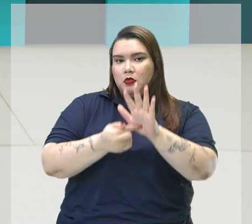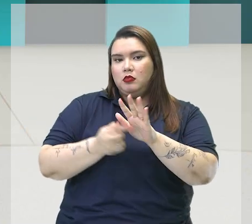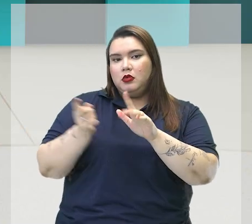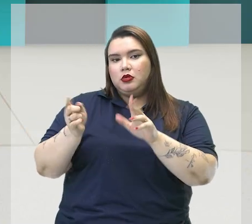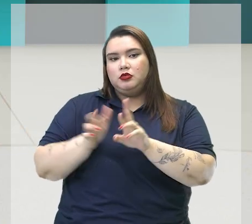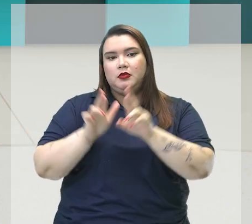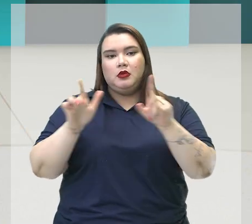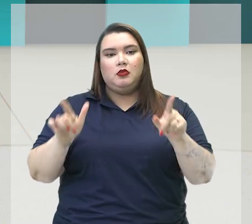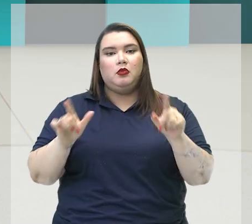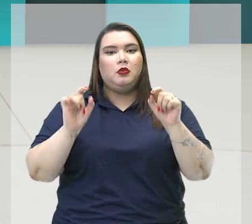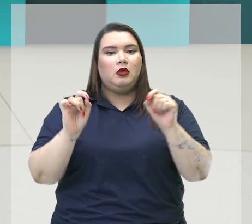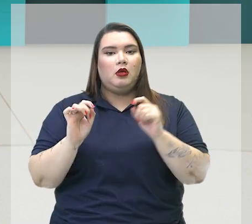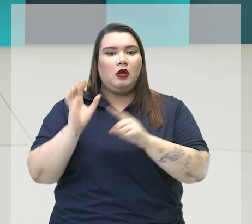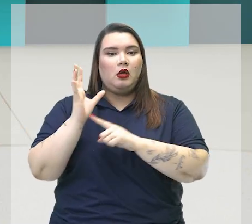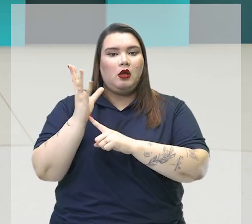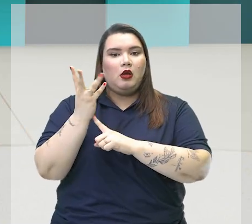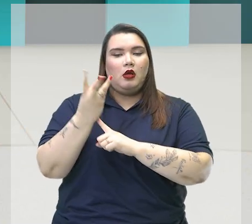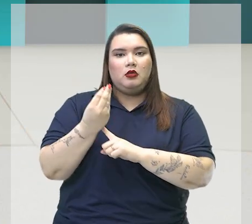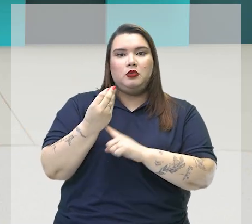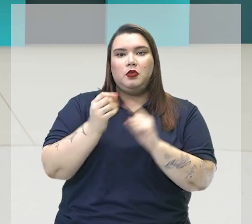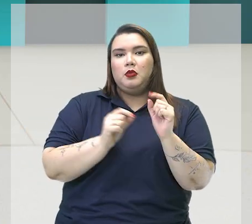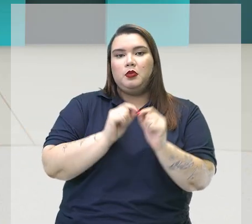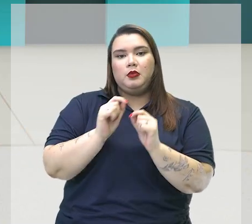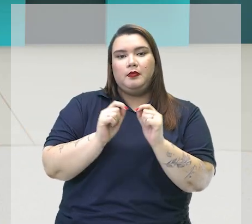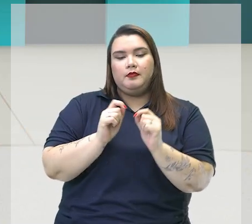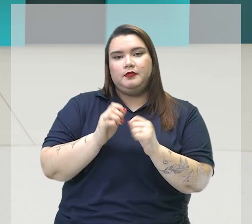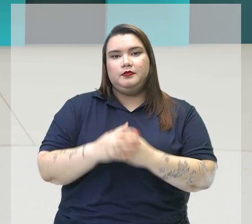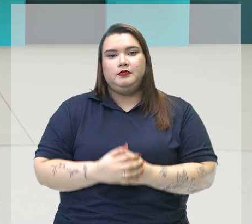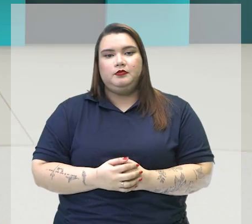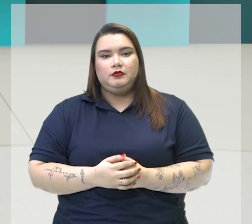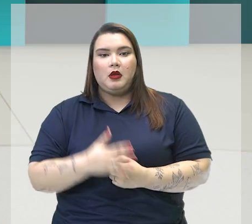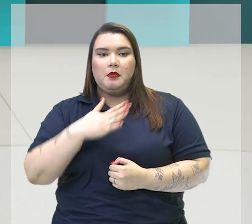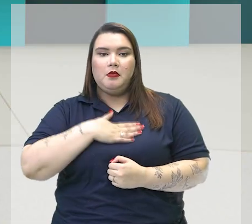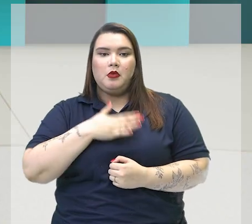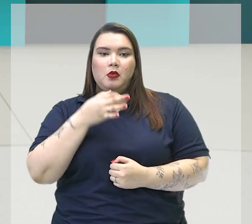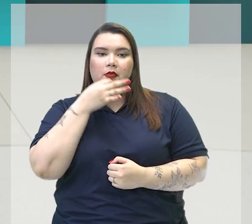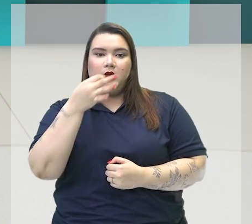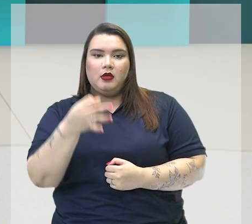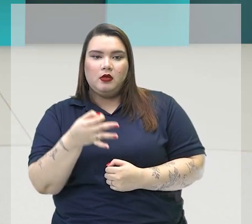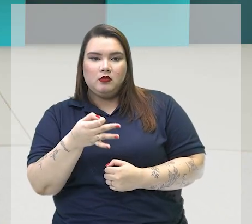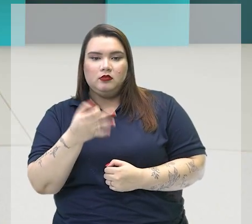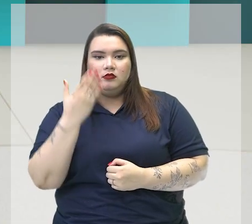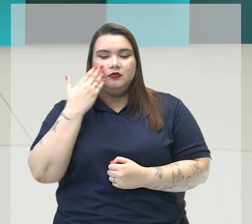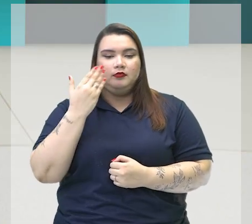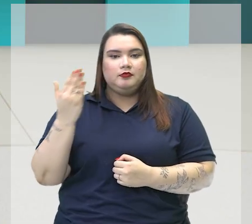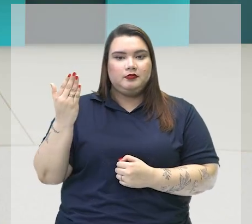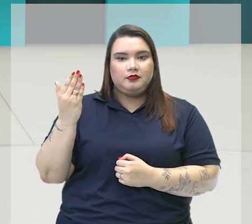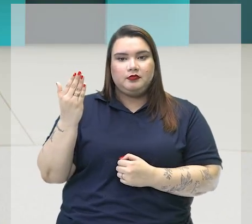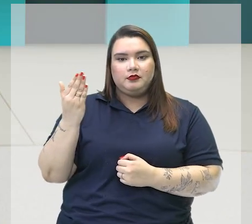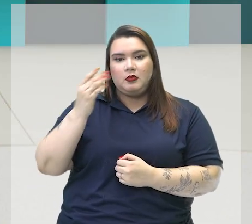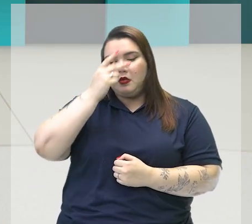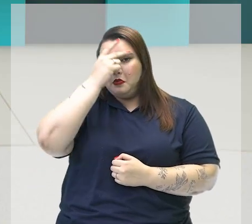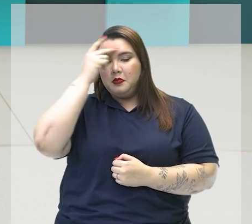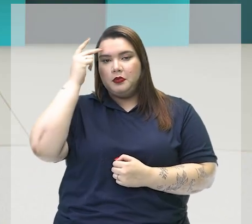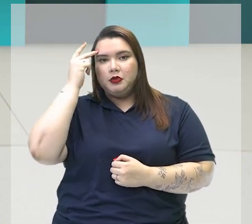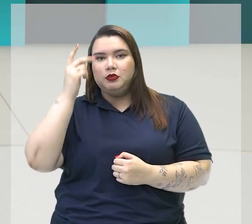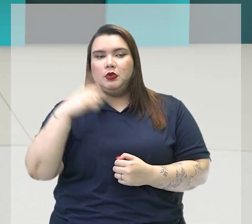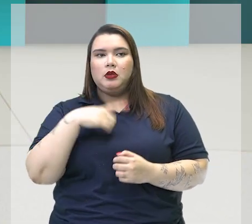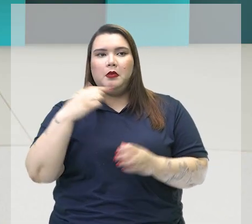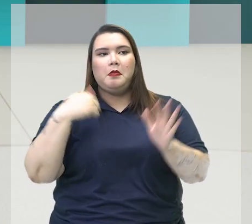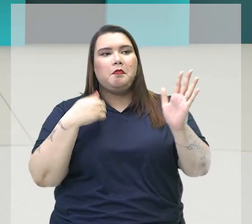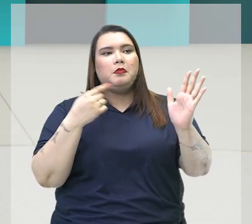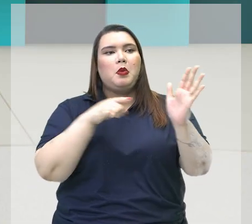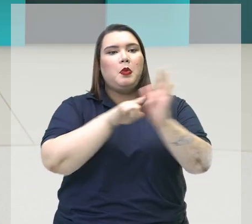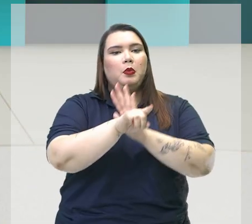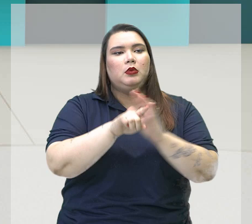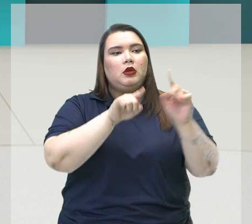que é arte? Art for me is. A arte para mim é. Olha só as definições que as pessoas passam quando a gente pergunta o